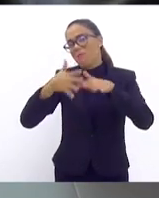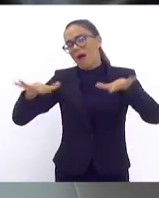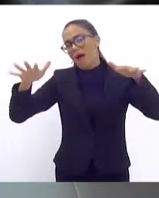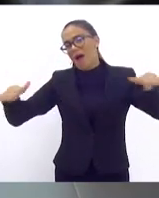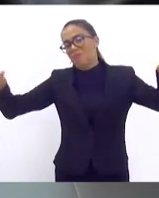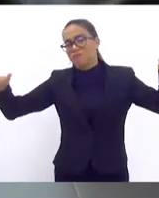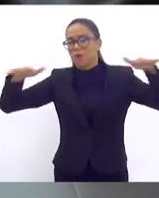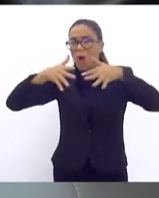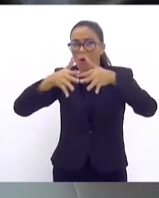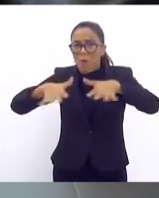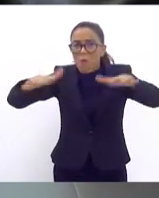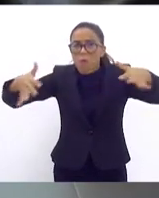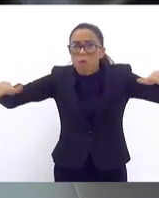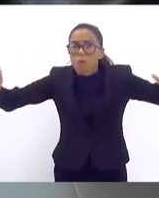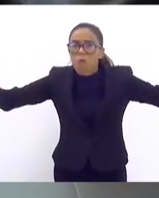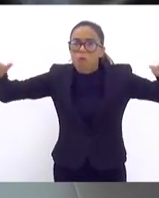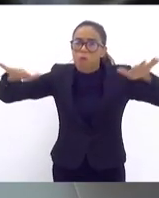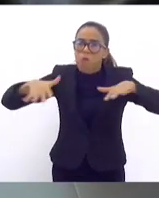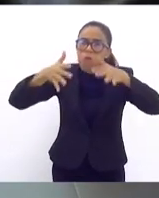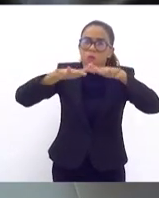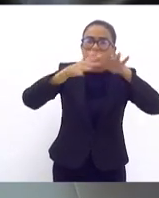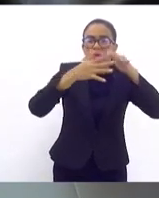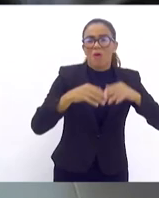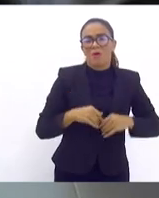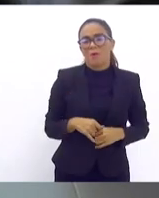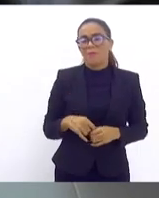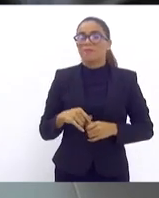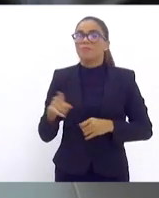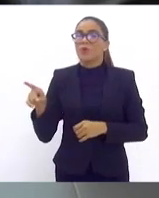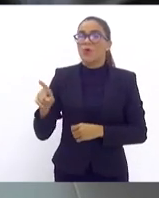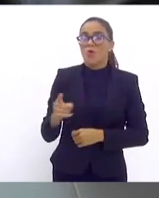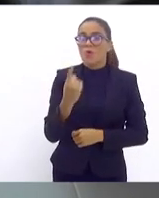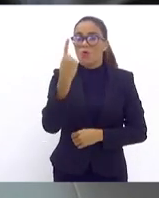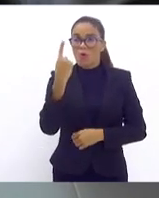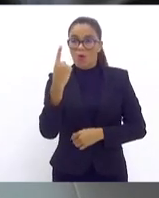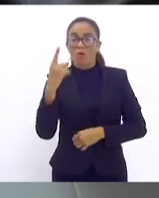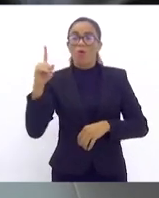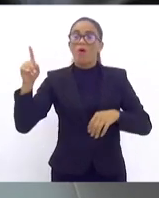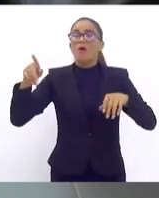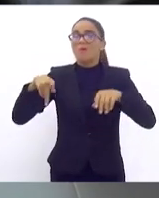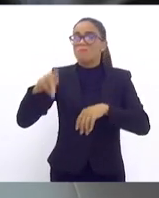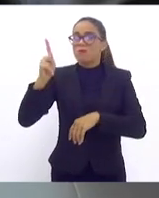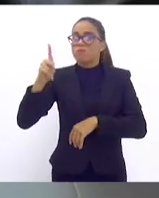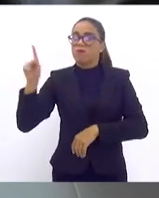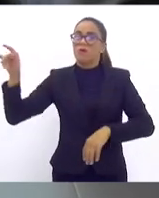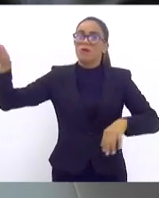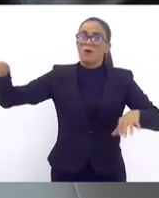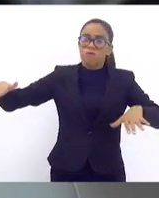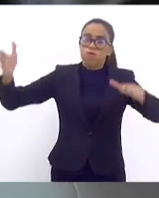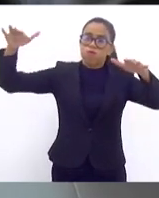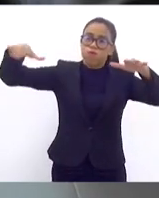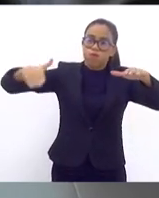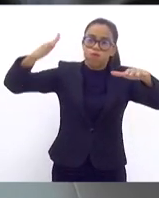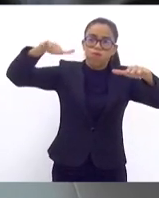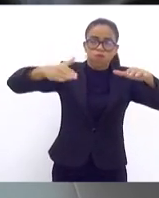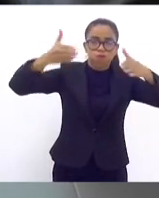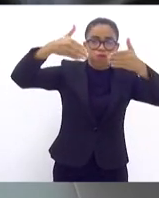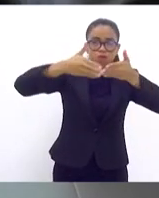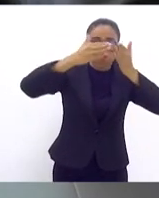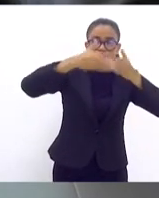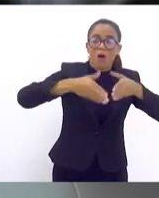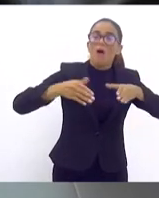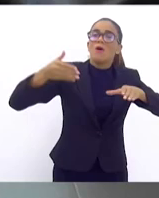caso, pode ser em Bahia ou mar aberto, um abastecendo o outro, nenhum de nós teve a presença